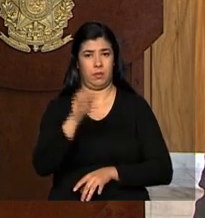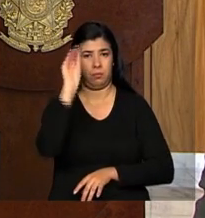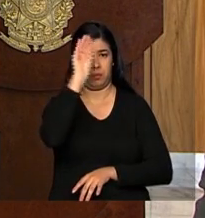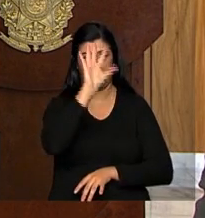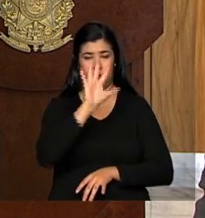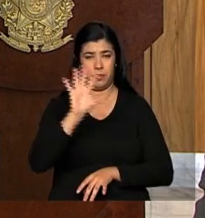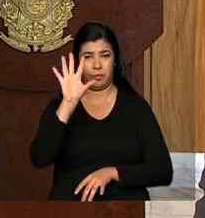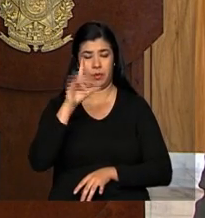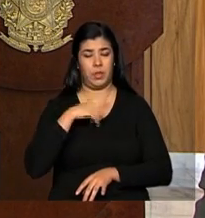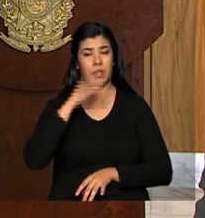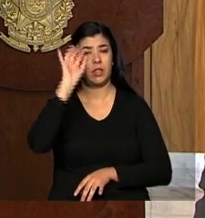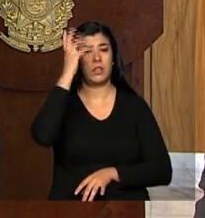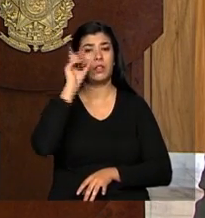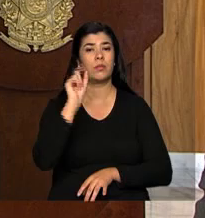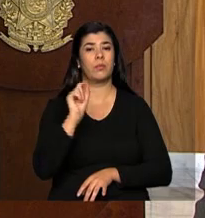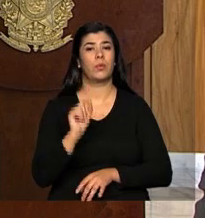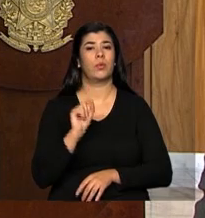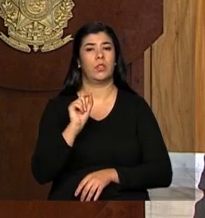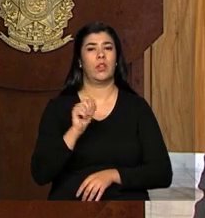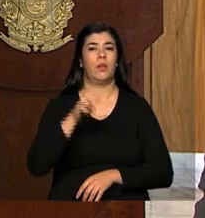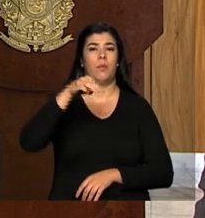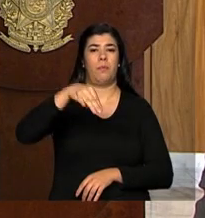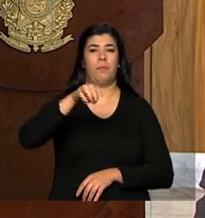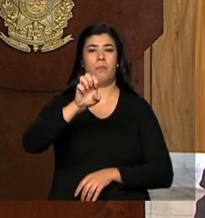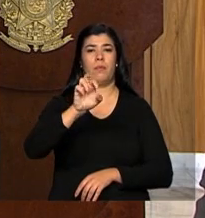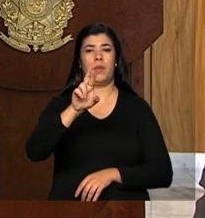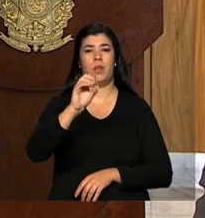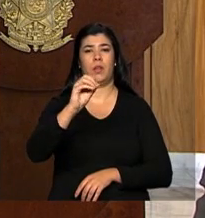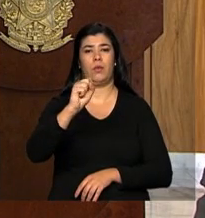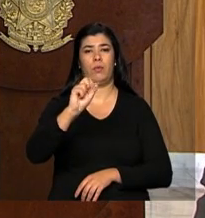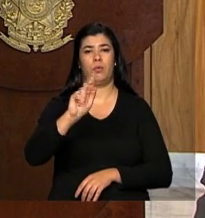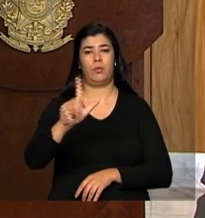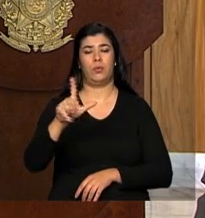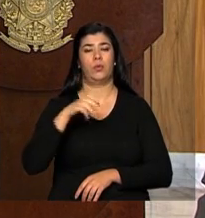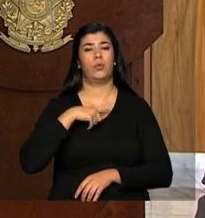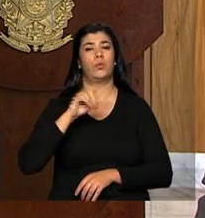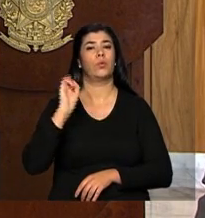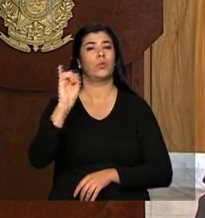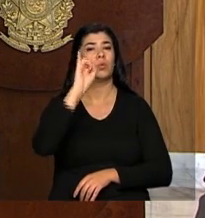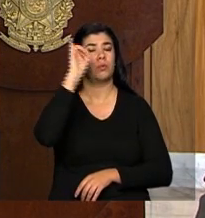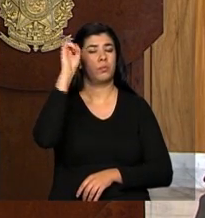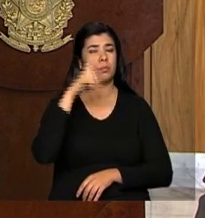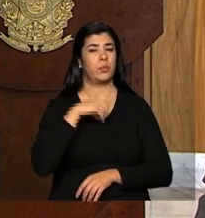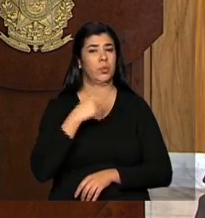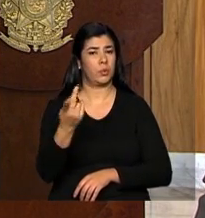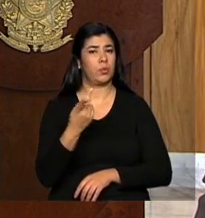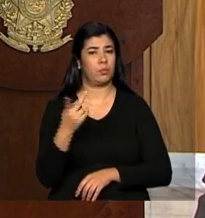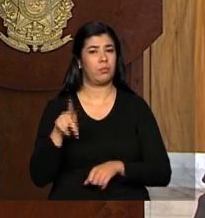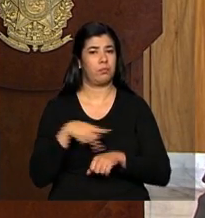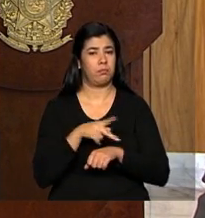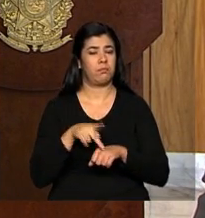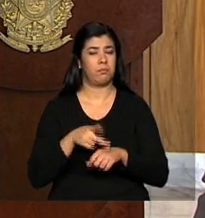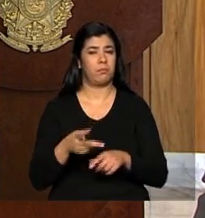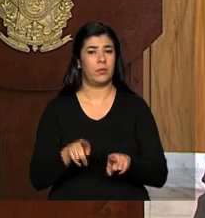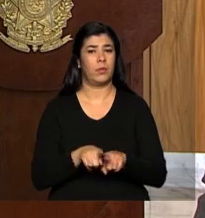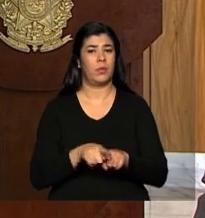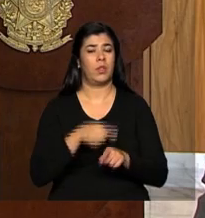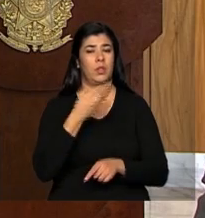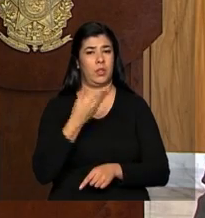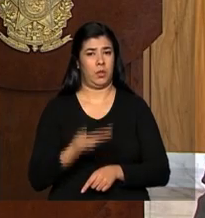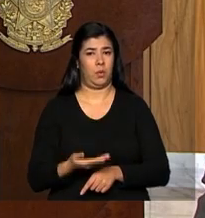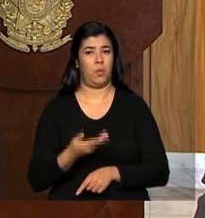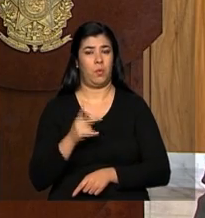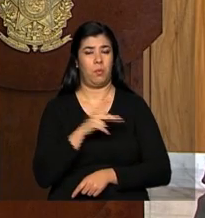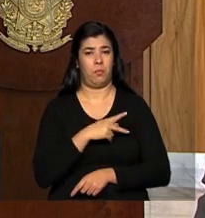Coincidimos em que o Mercosul representa um importante patrimônio comum. Como diz o presidente